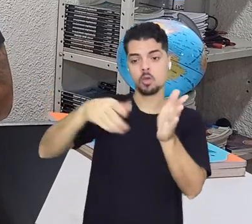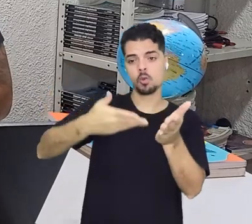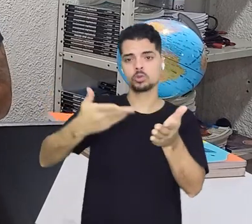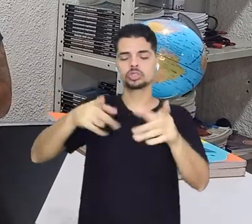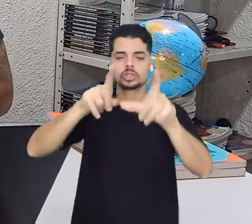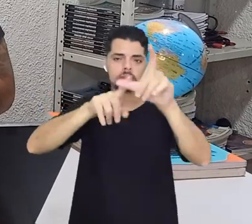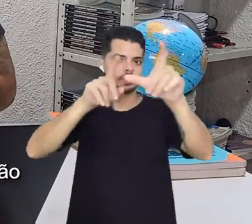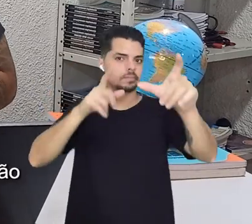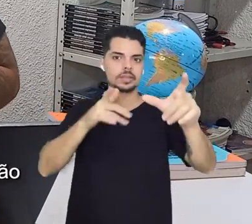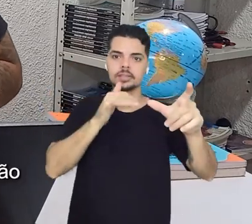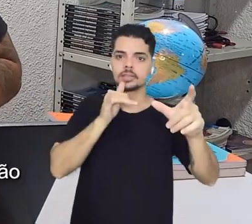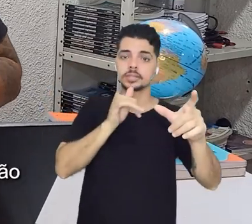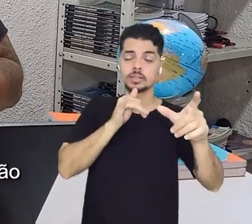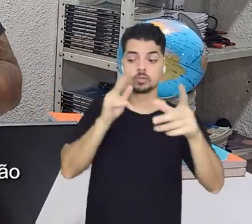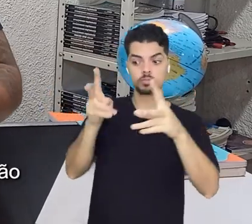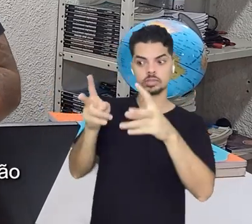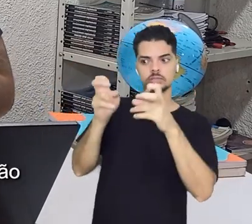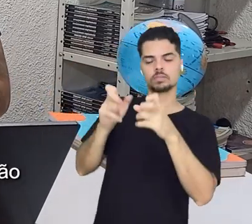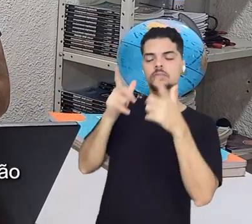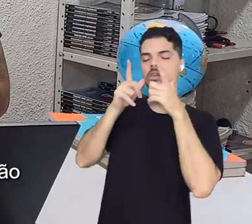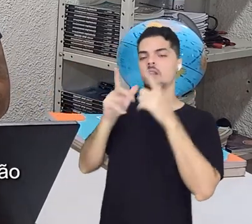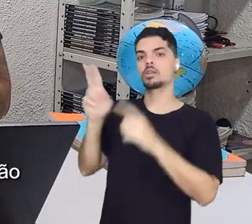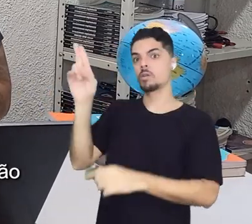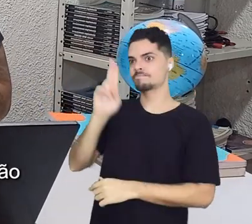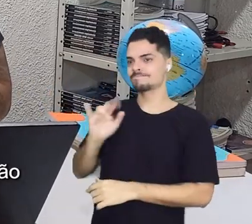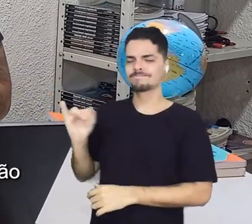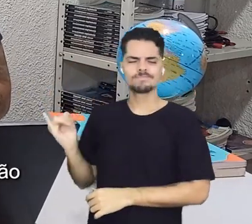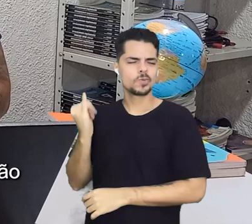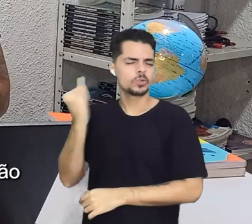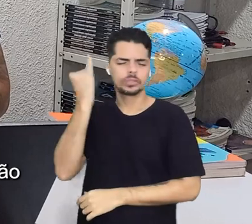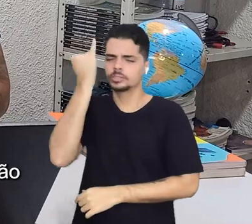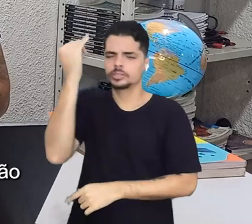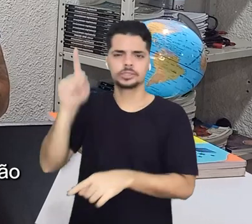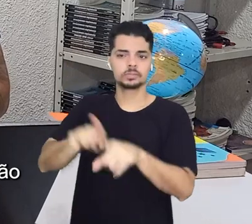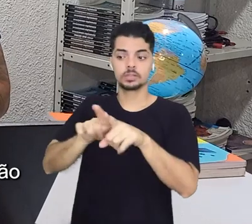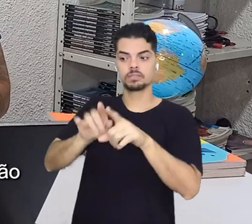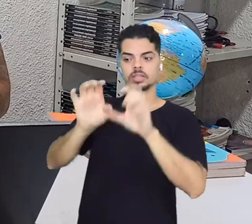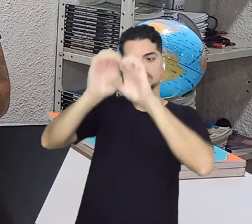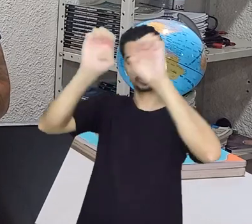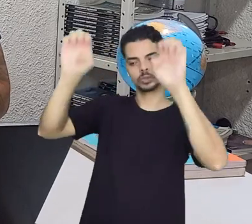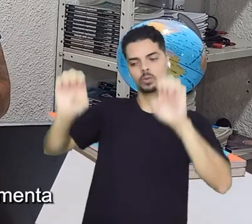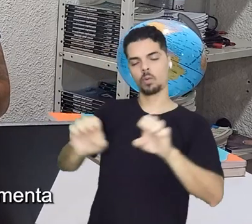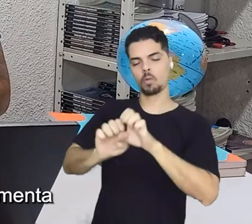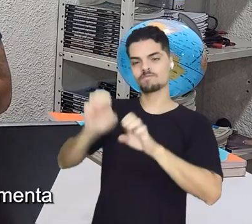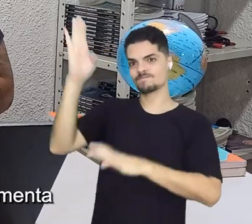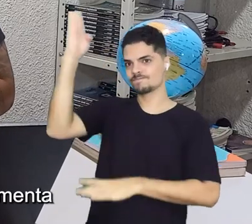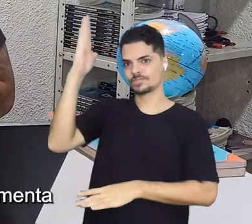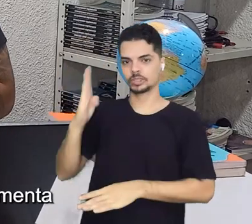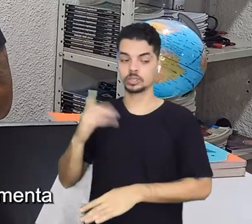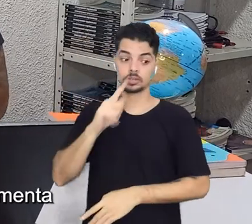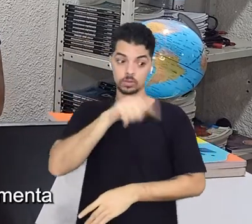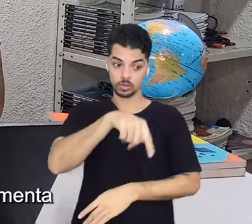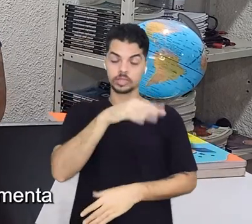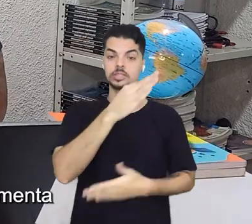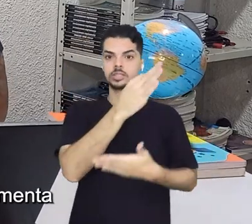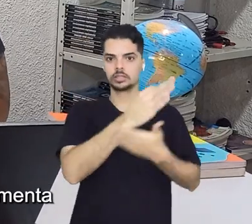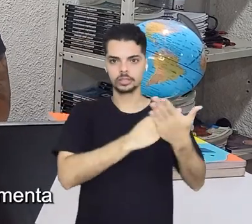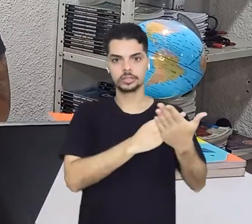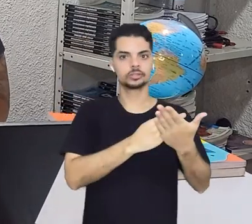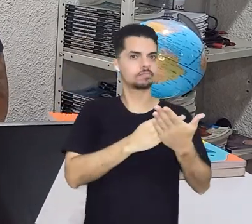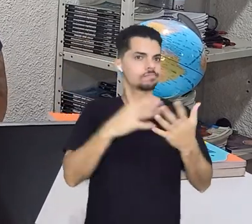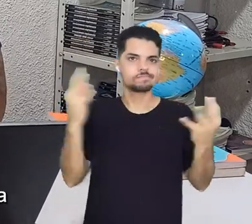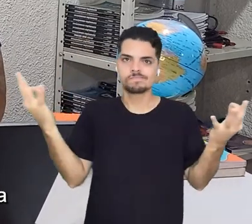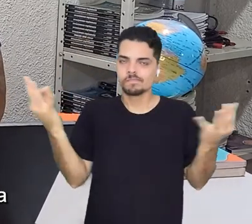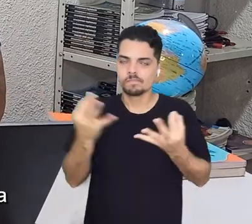independência do Brasil e também nesse projeto de construção da identidade nacional. Então esse texto é uma excelente